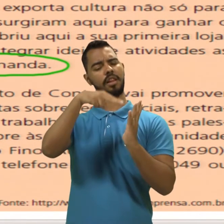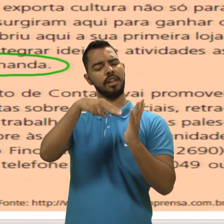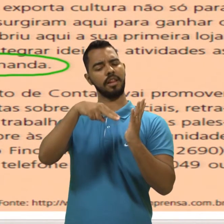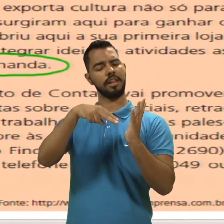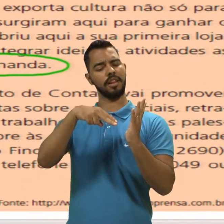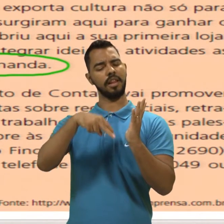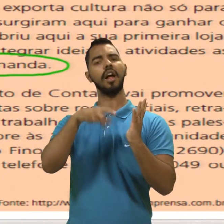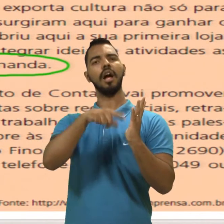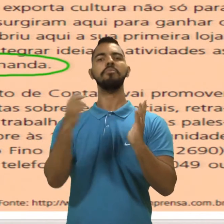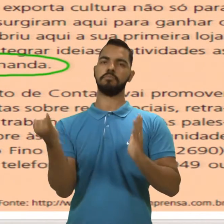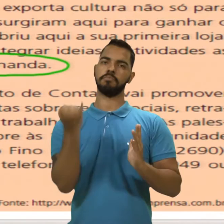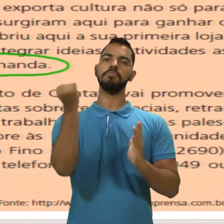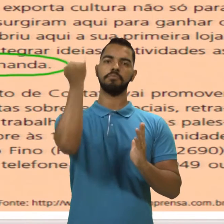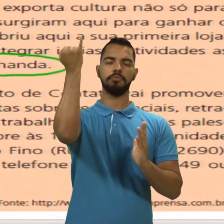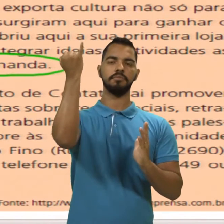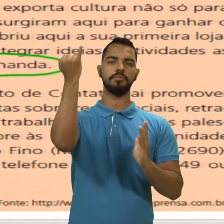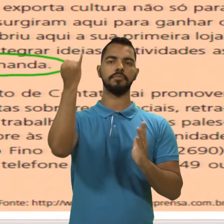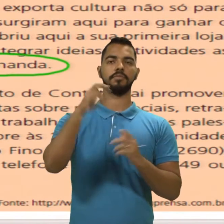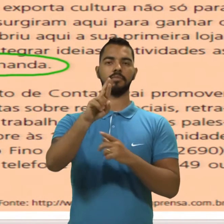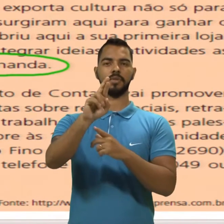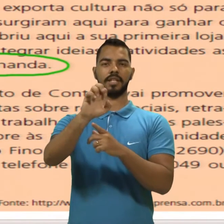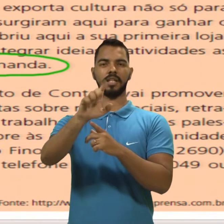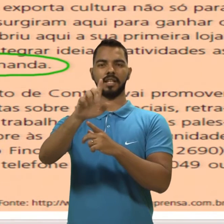release, ele na verdade